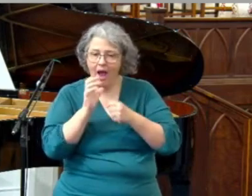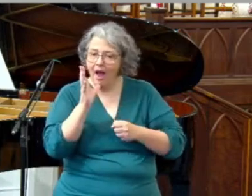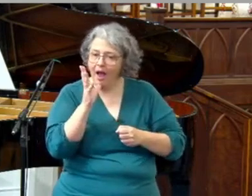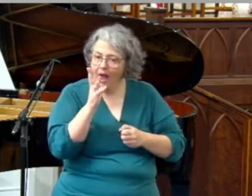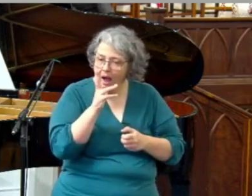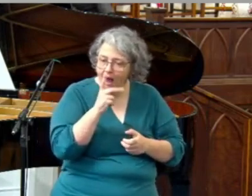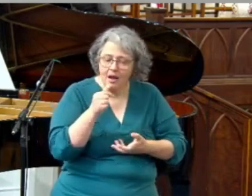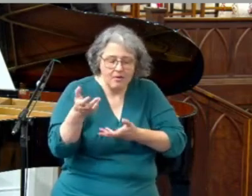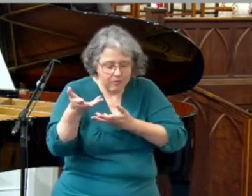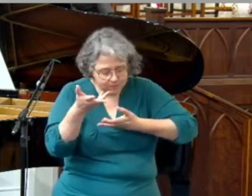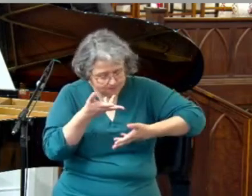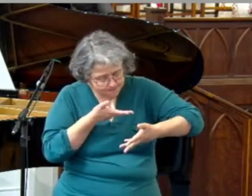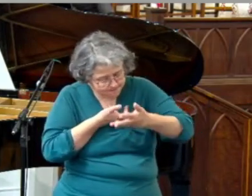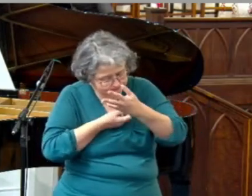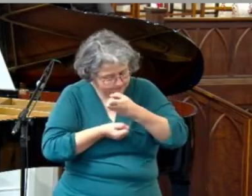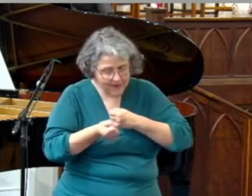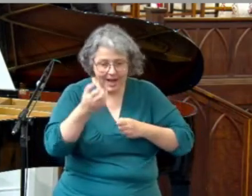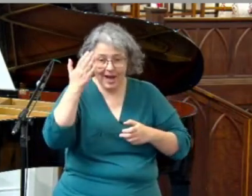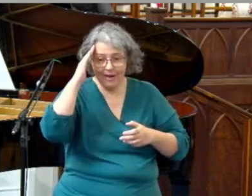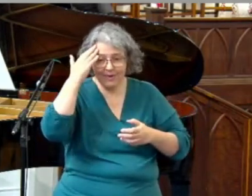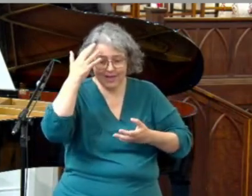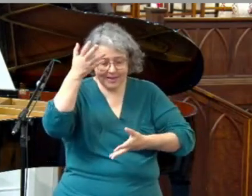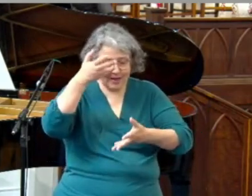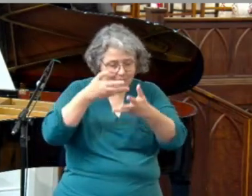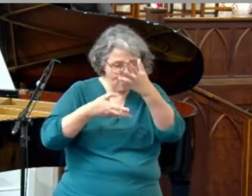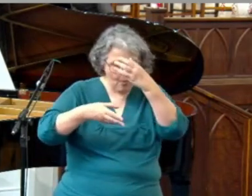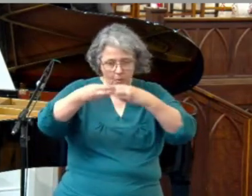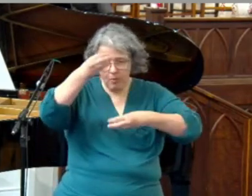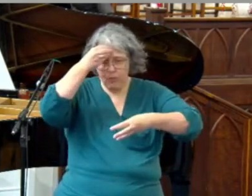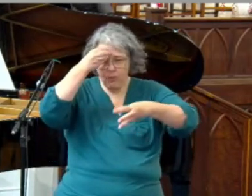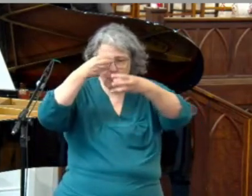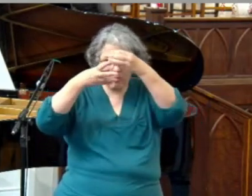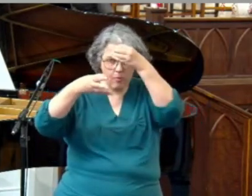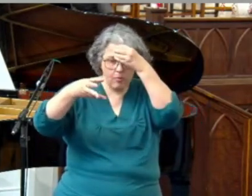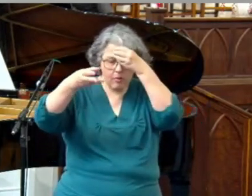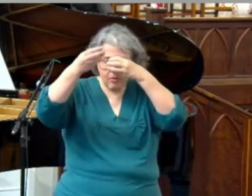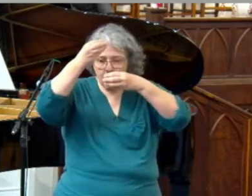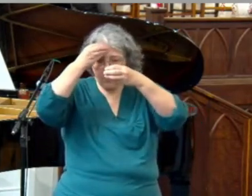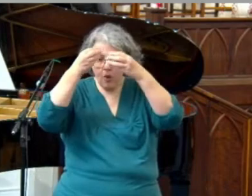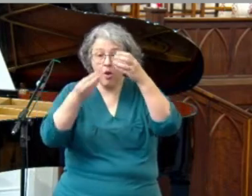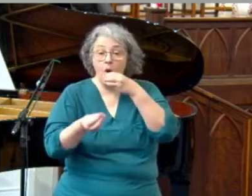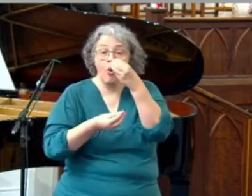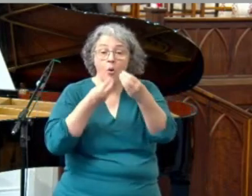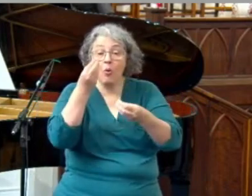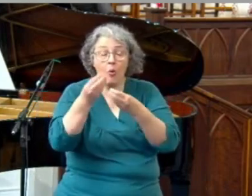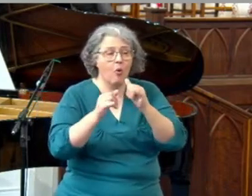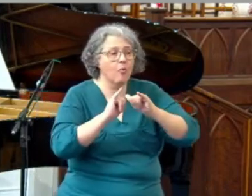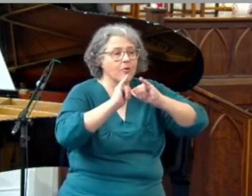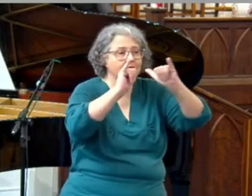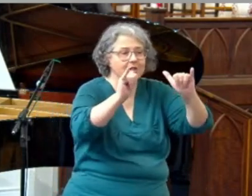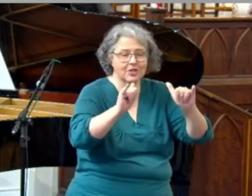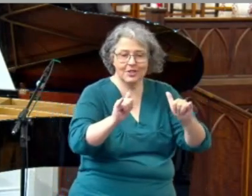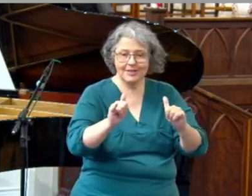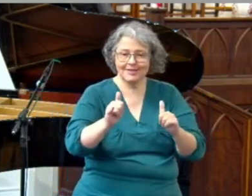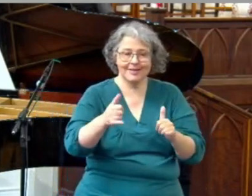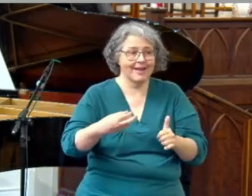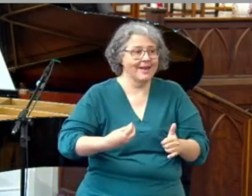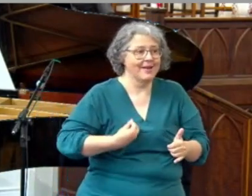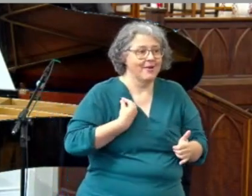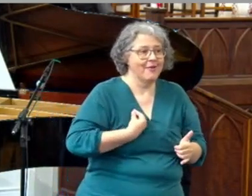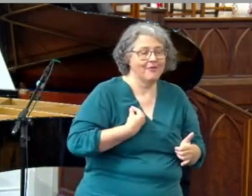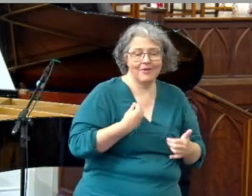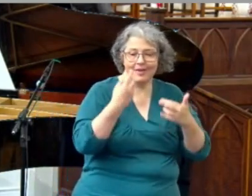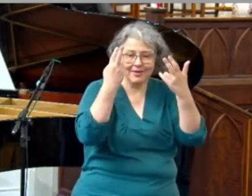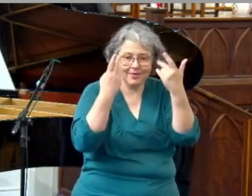não será mais necessário as programações evangelísticas. Deixe-me explicar. Isso porque a igreja